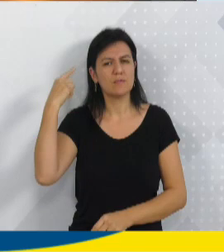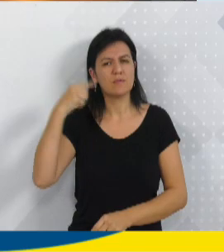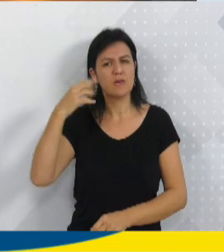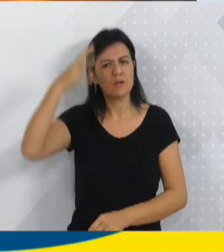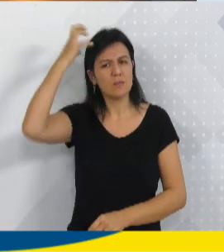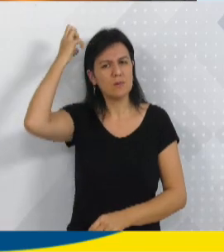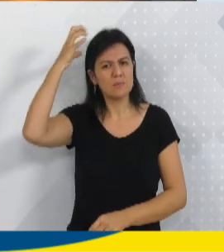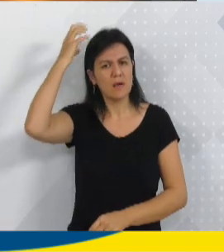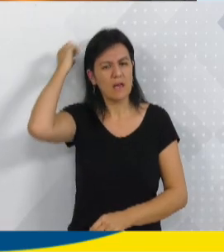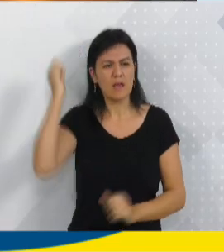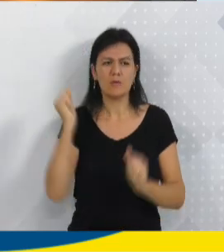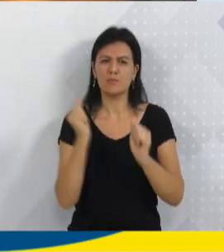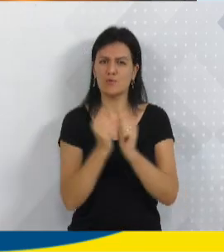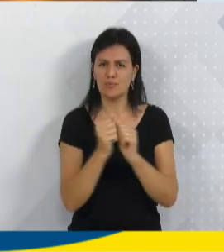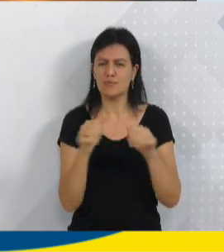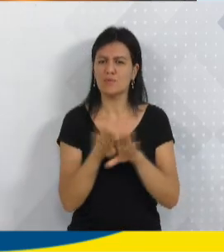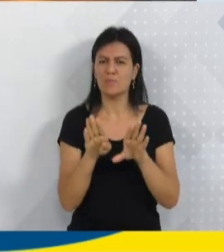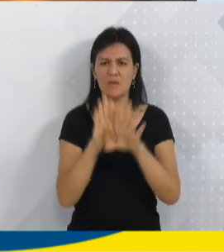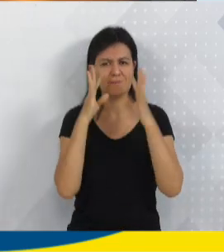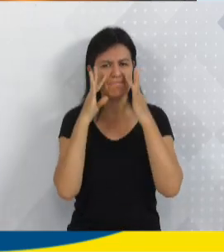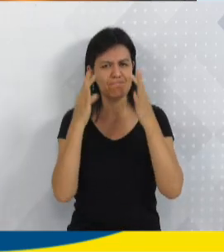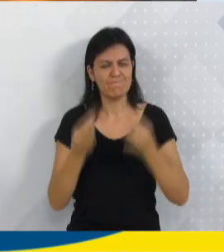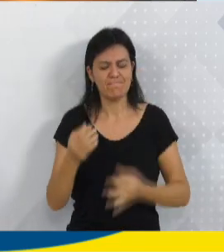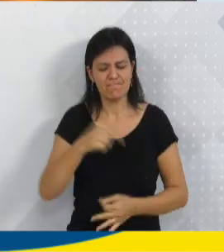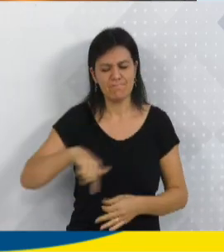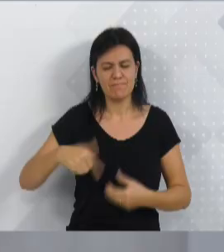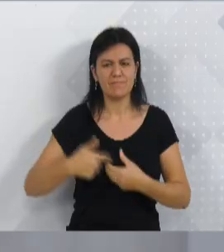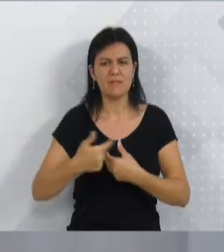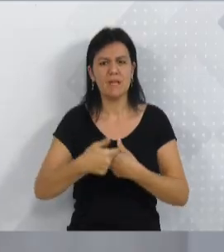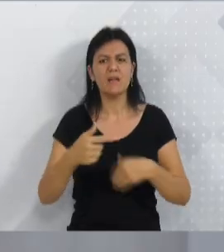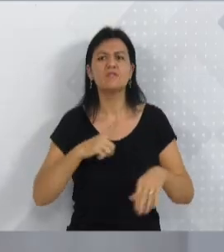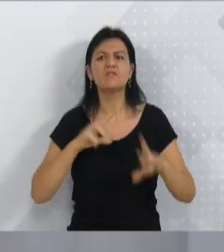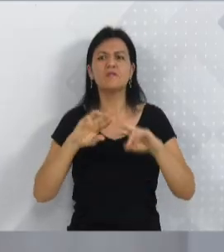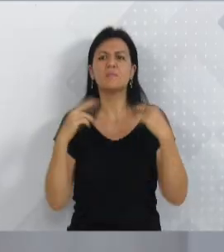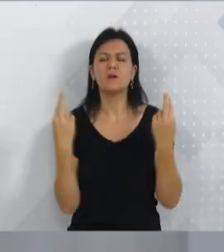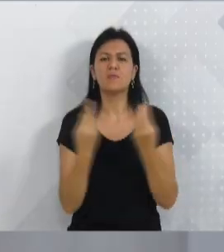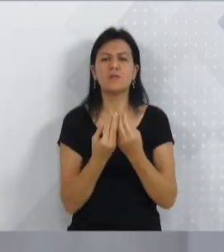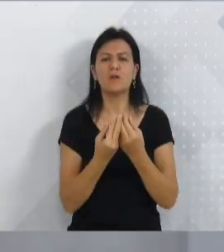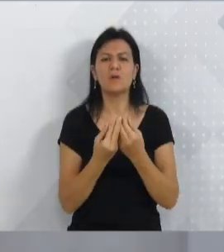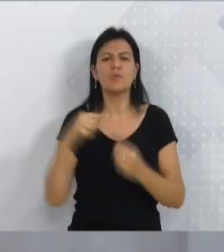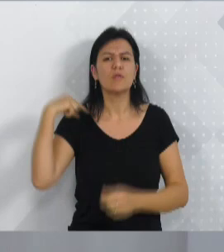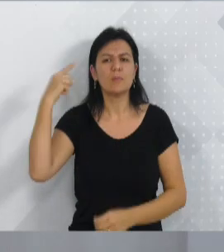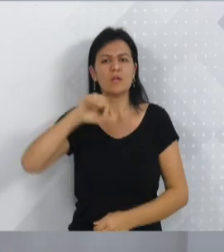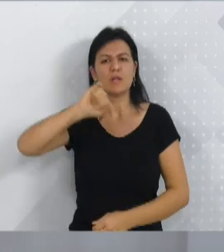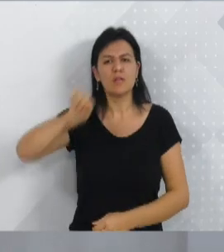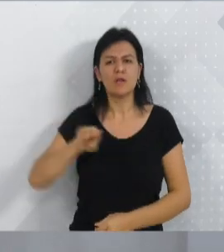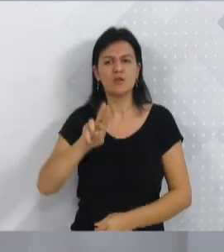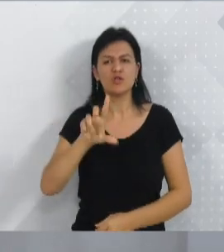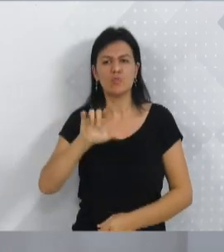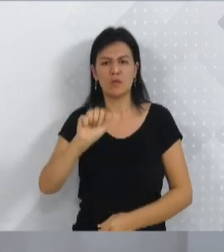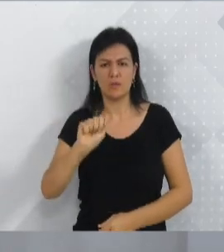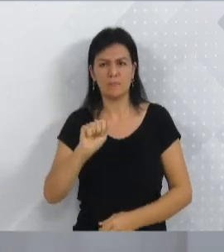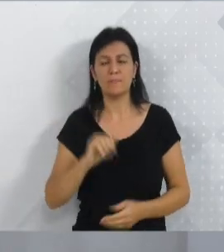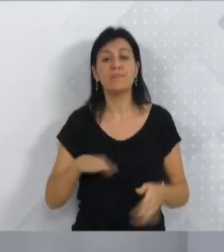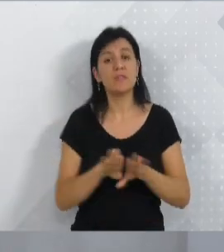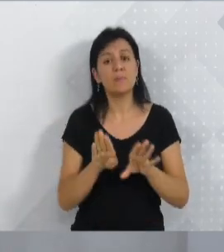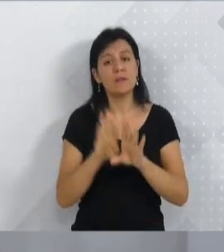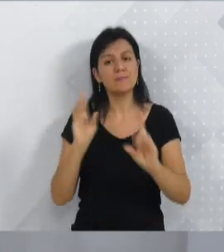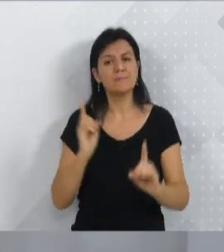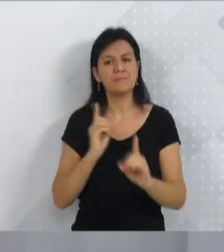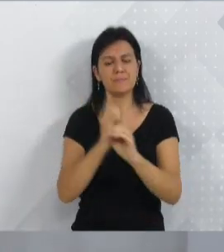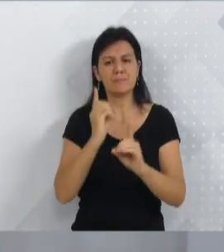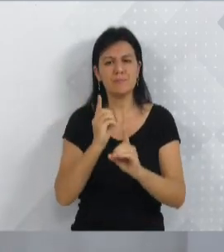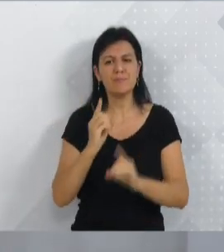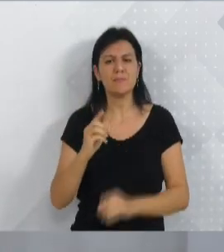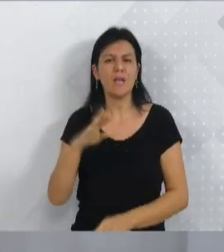cidade admissão pela pela nossa cidade e também tive uma reunião com a deputada Júlia zanatto lá no plenário da casa no outro dia ainda encontramos na